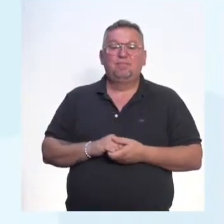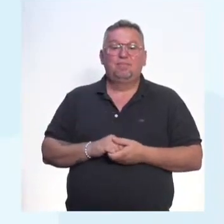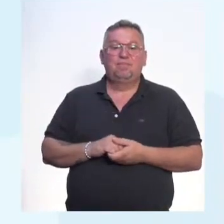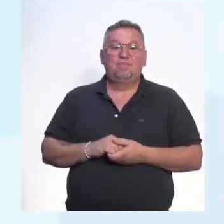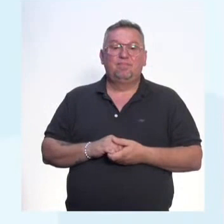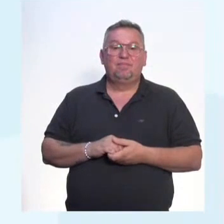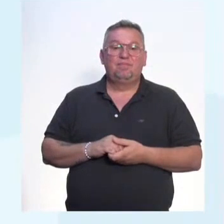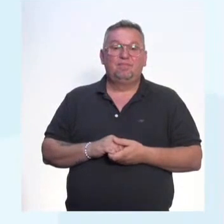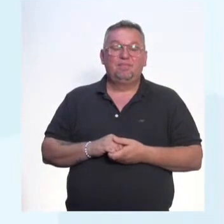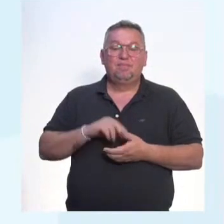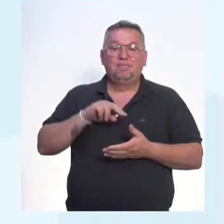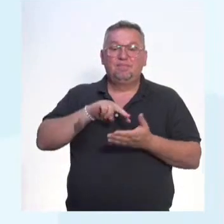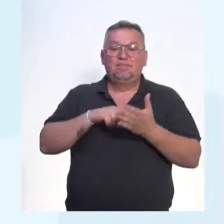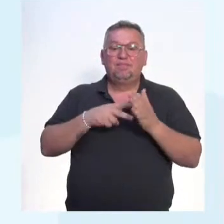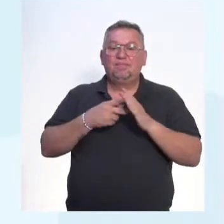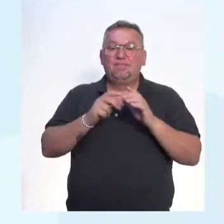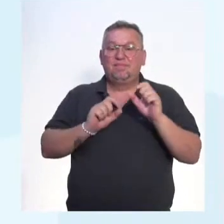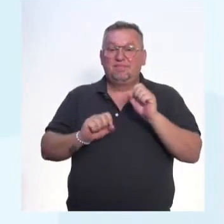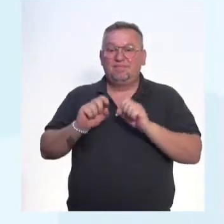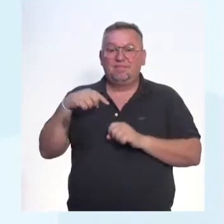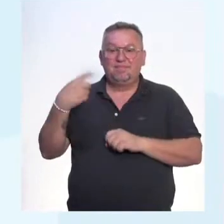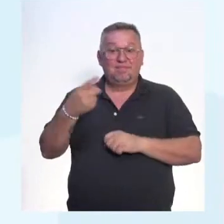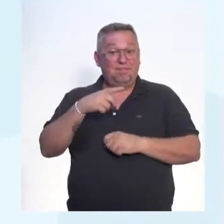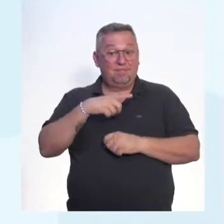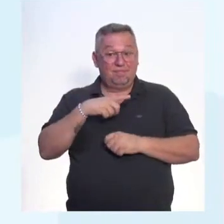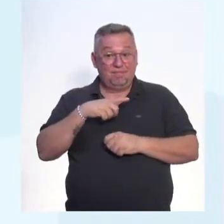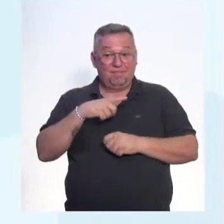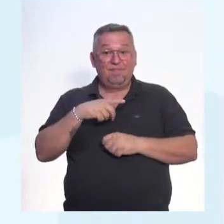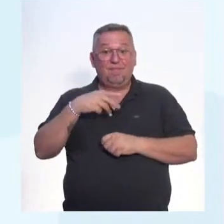32. Isso significa que nós vamos ter